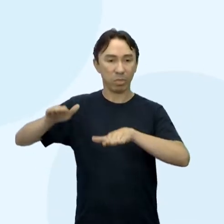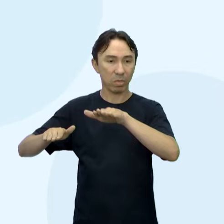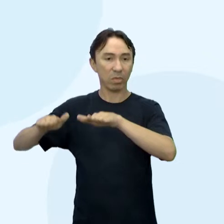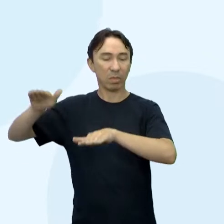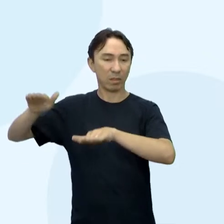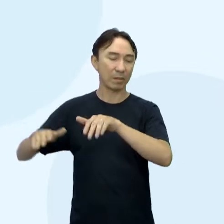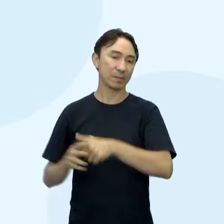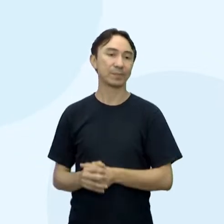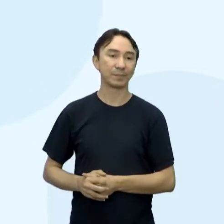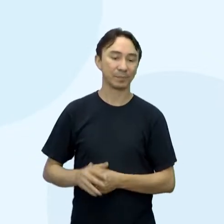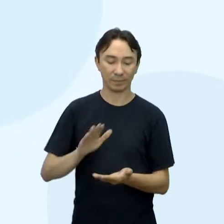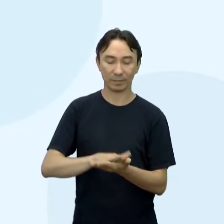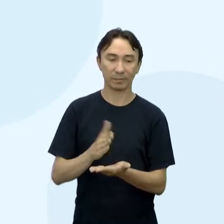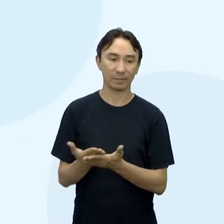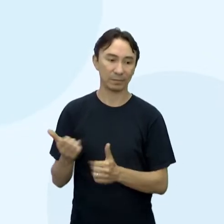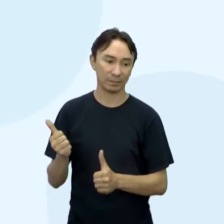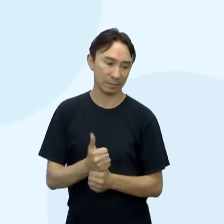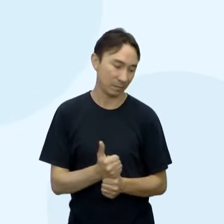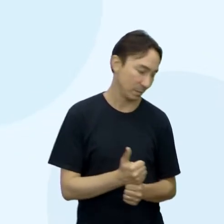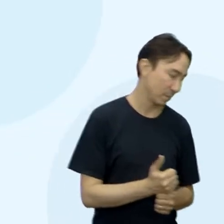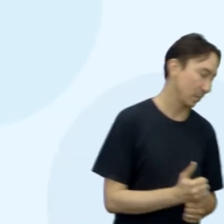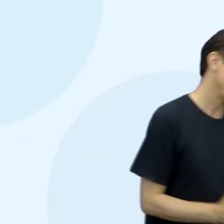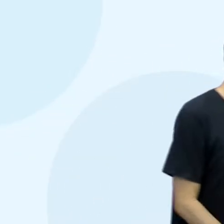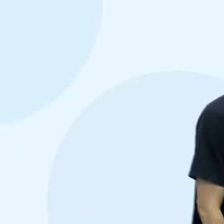direção. Aqui uma oscilação